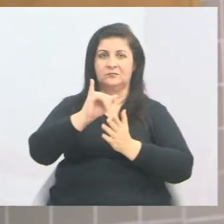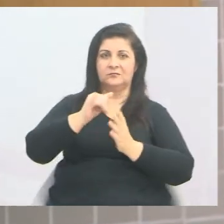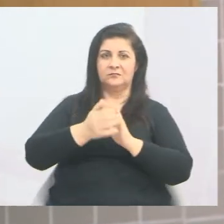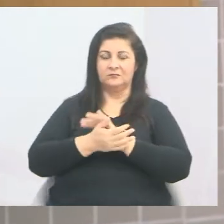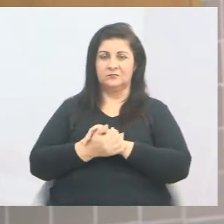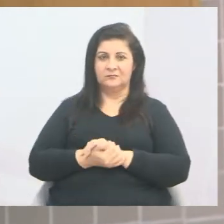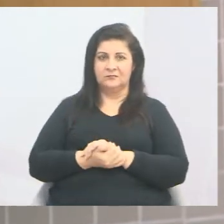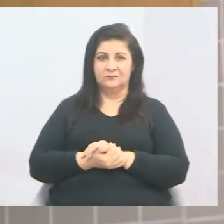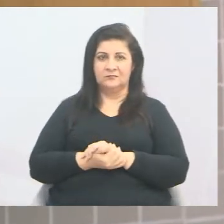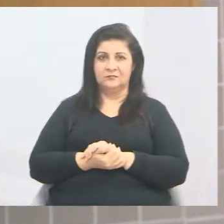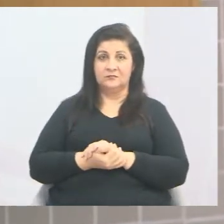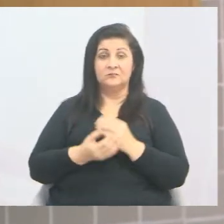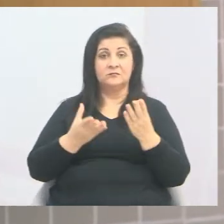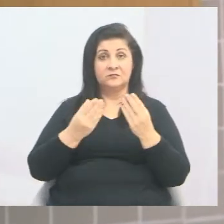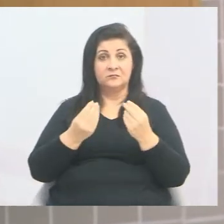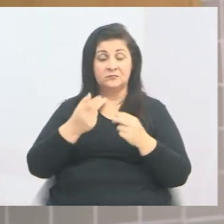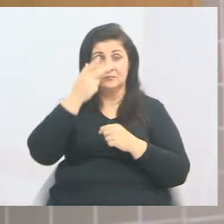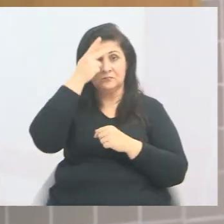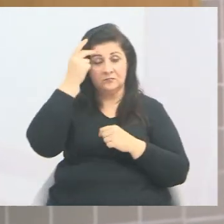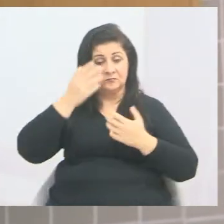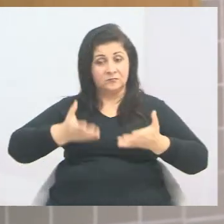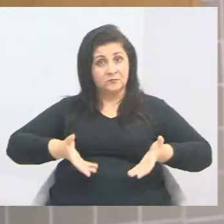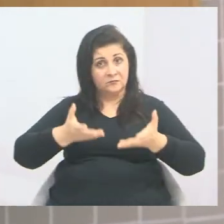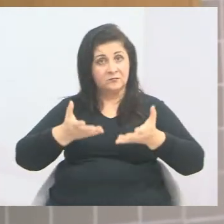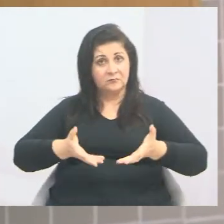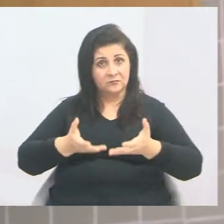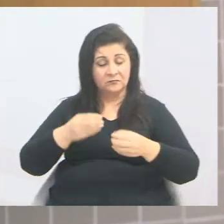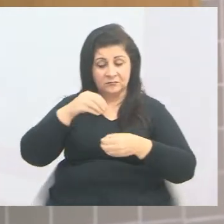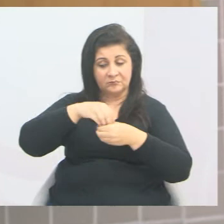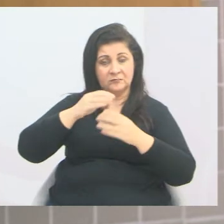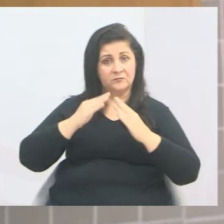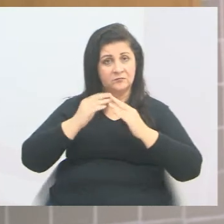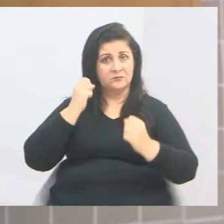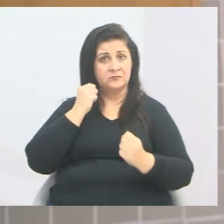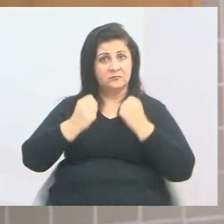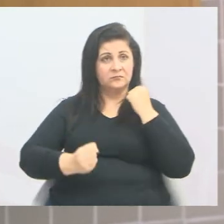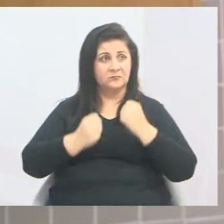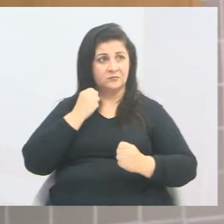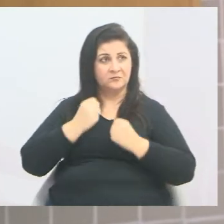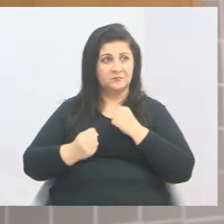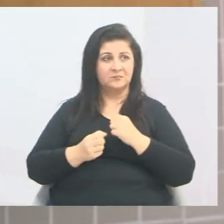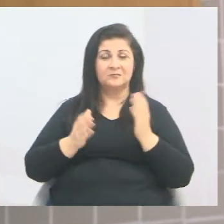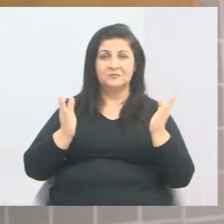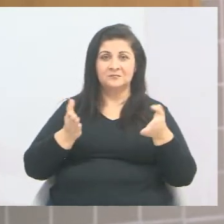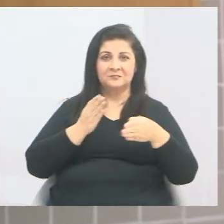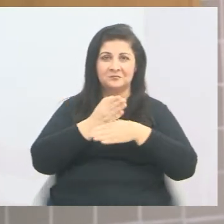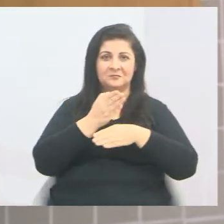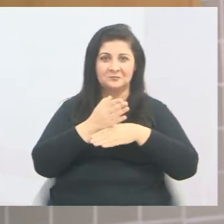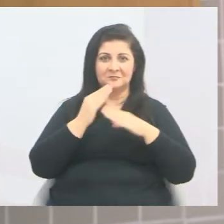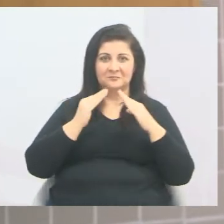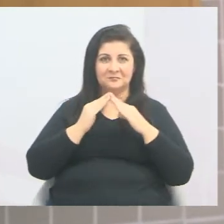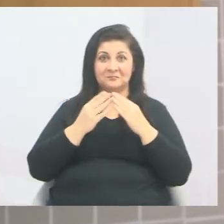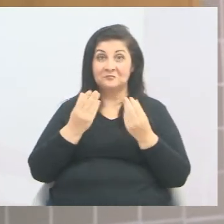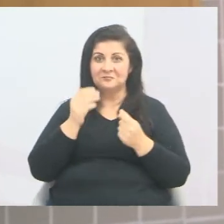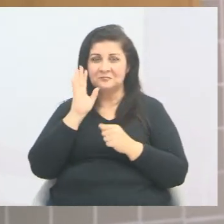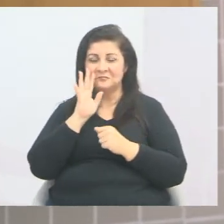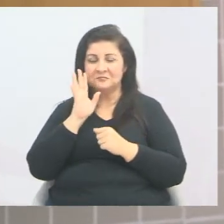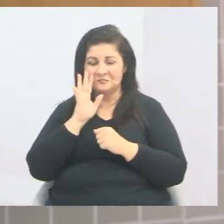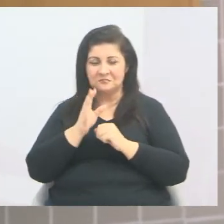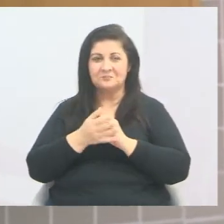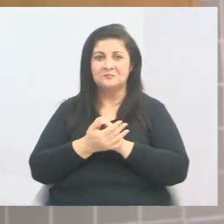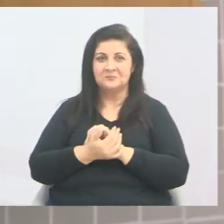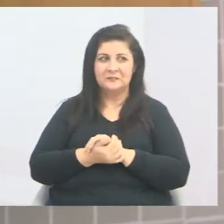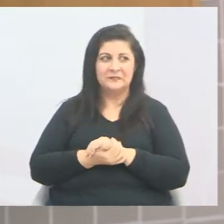situação interessante que faz as pessoas se motivarem dentro, né, das suas casas. Eu participei assim da minha casa mesmo, é muito legal para quem está em